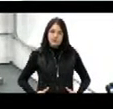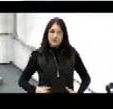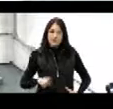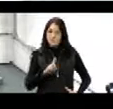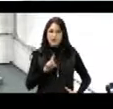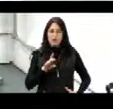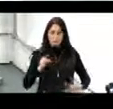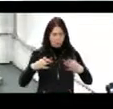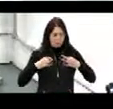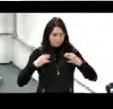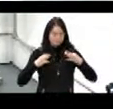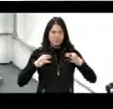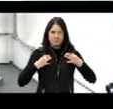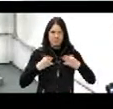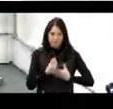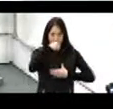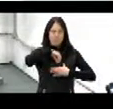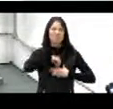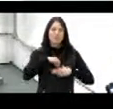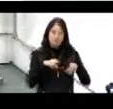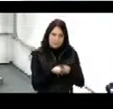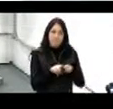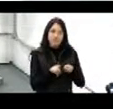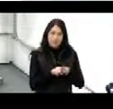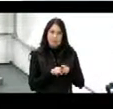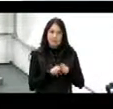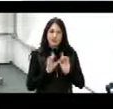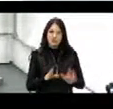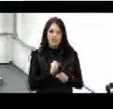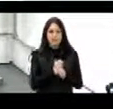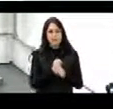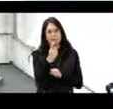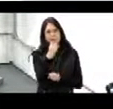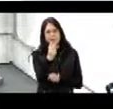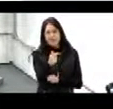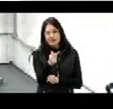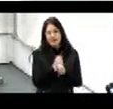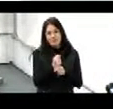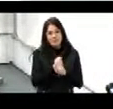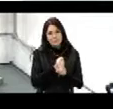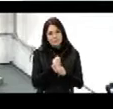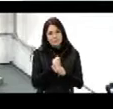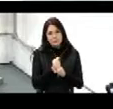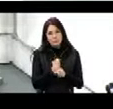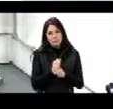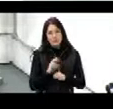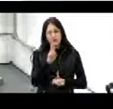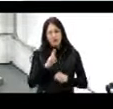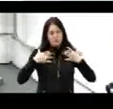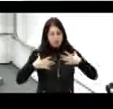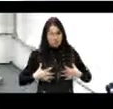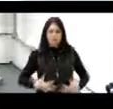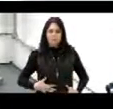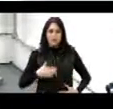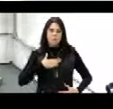momento, mas há mais de 17 anos eu estou com as camisetas das